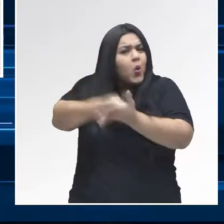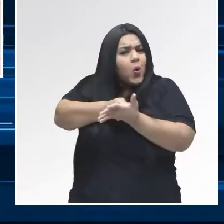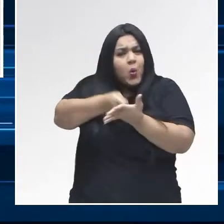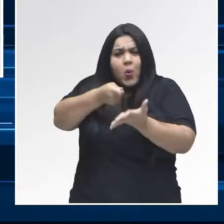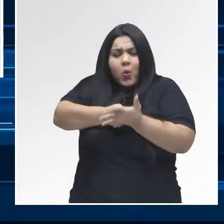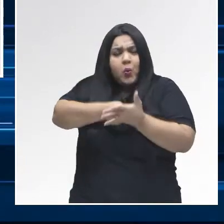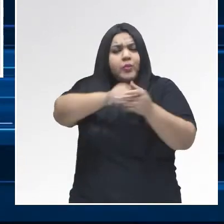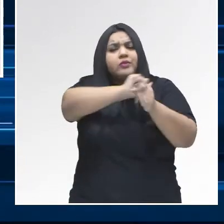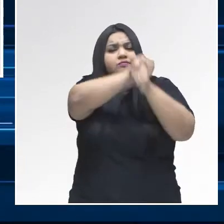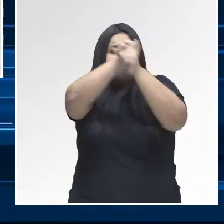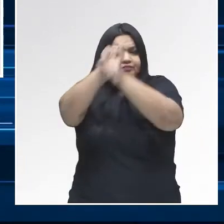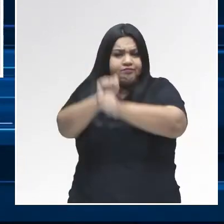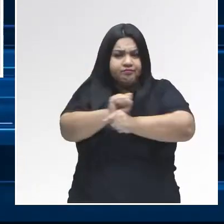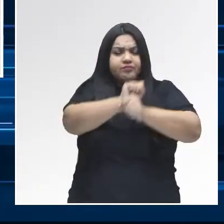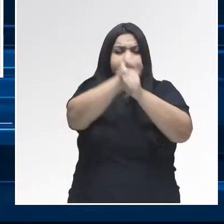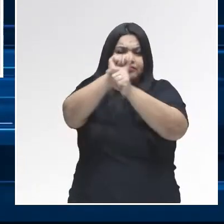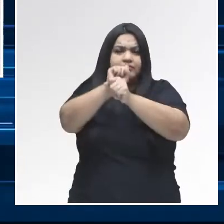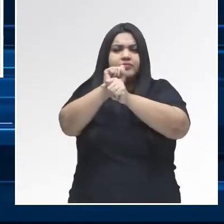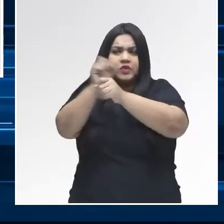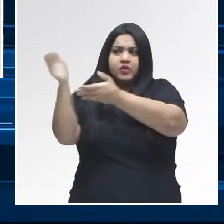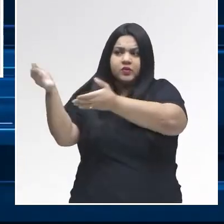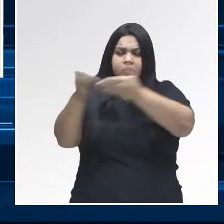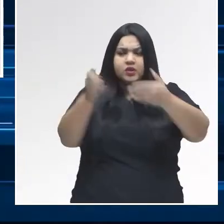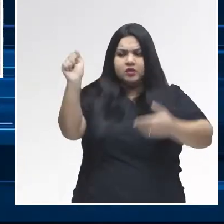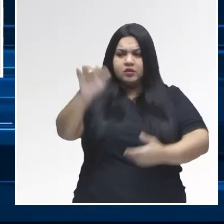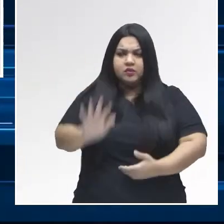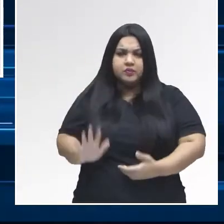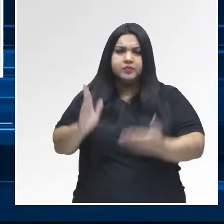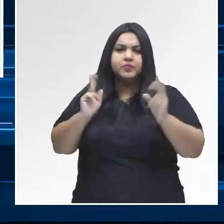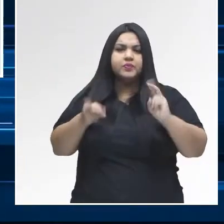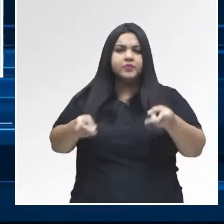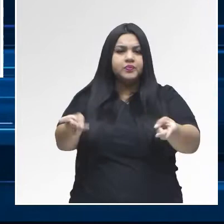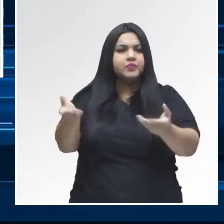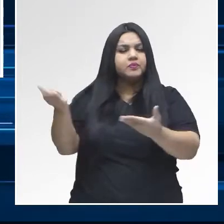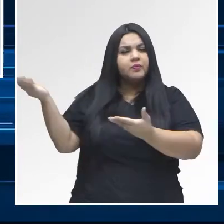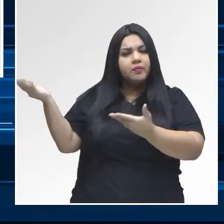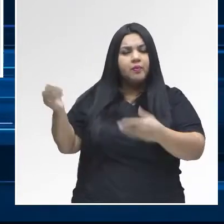vieram da África, ok? Então, continuando o nosso texto.